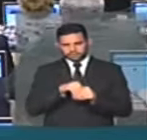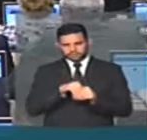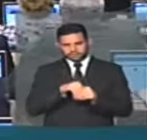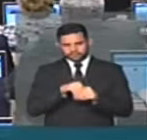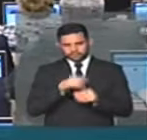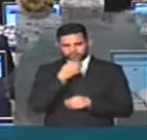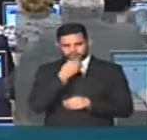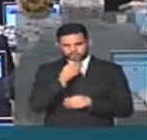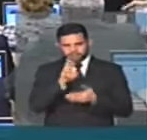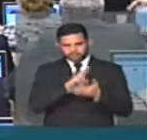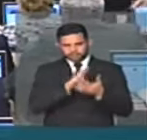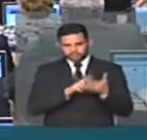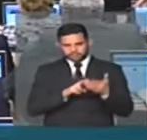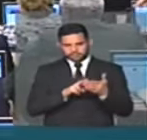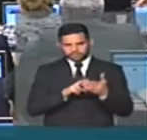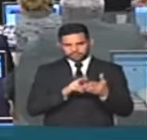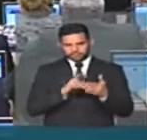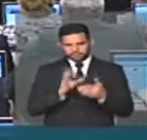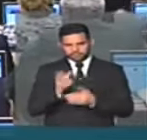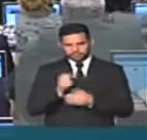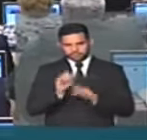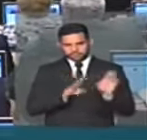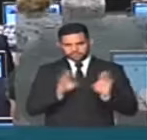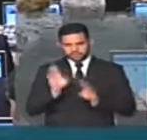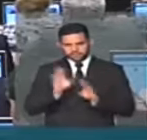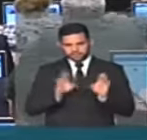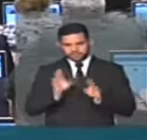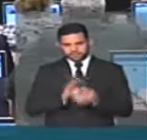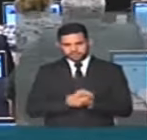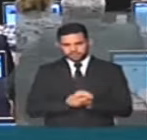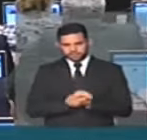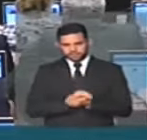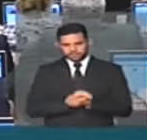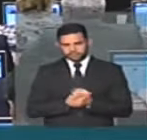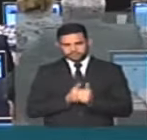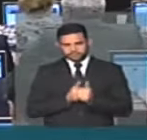Em votação, o parecer do relator, ressalvados os destaques.